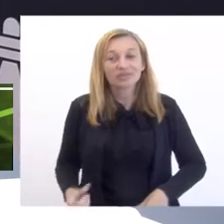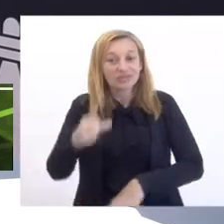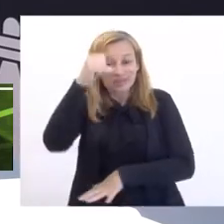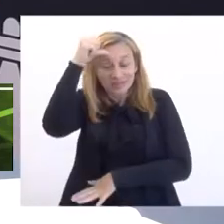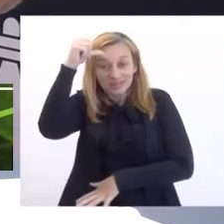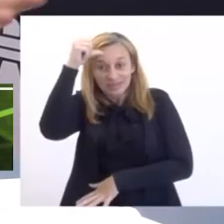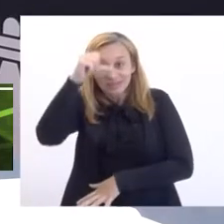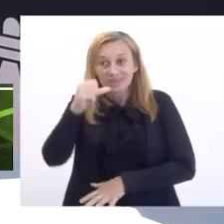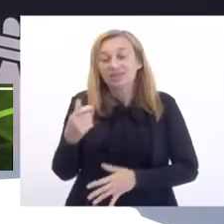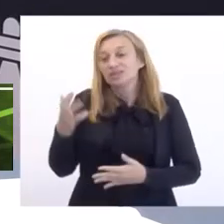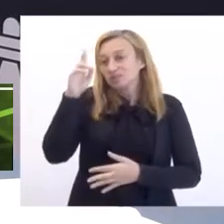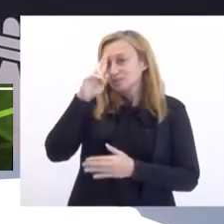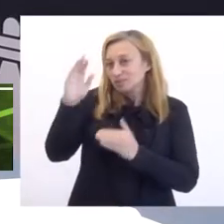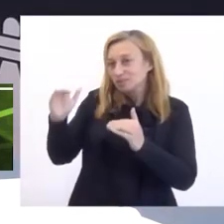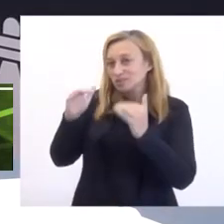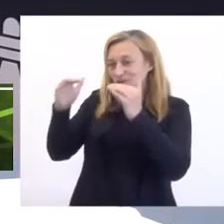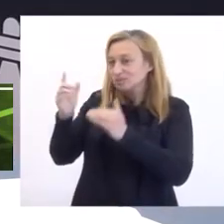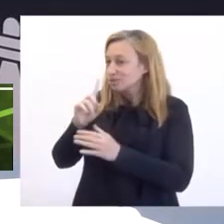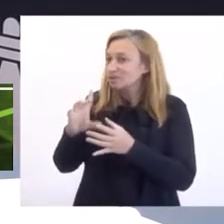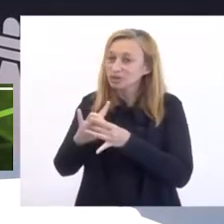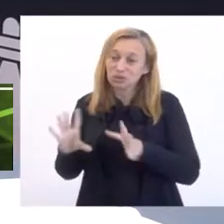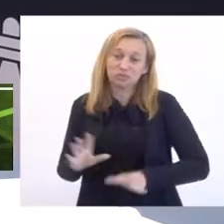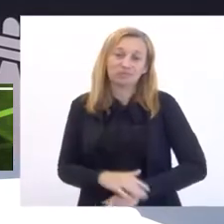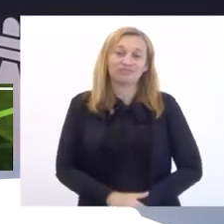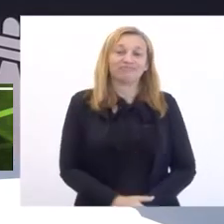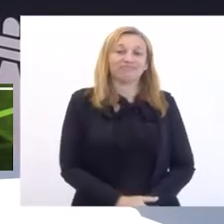Castro, Vossa Excelência não deixou.